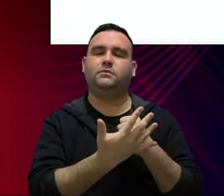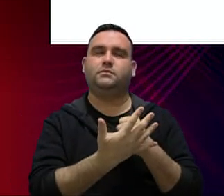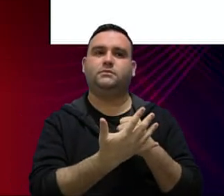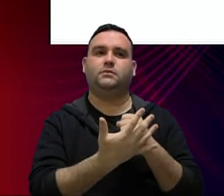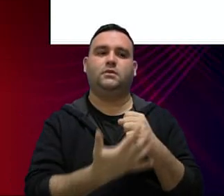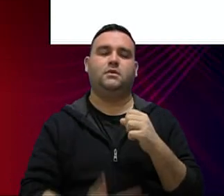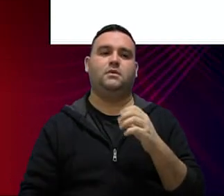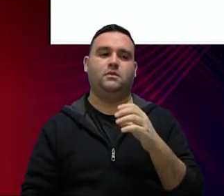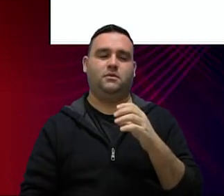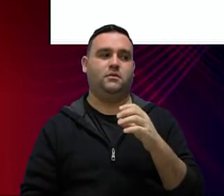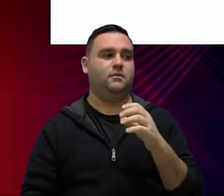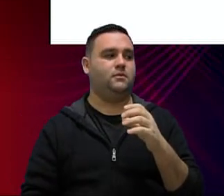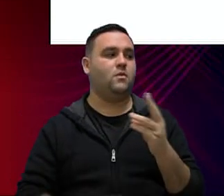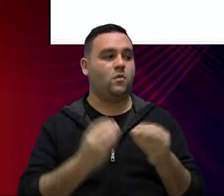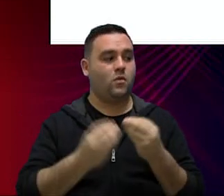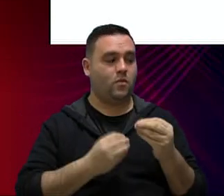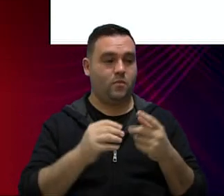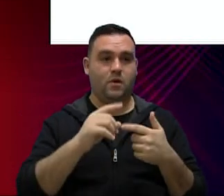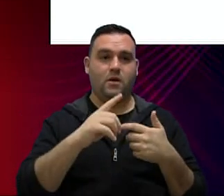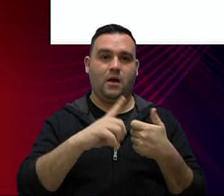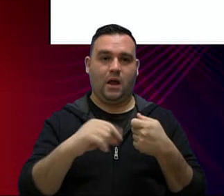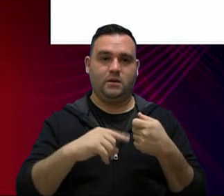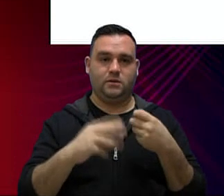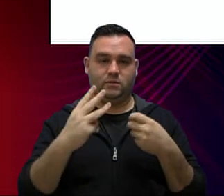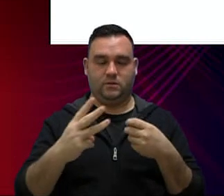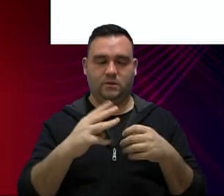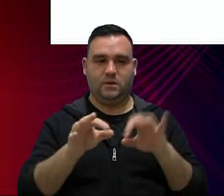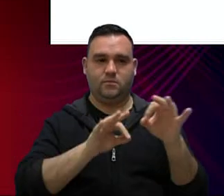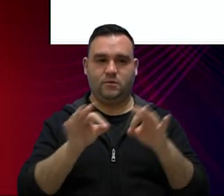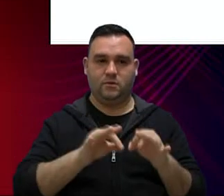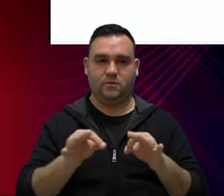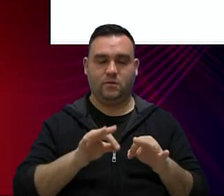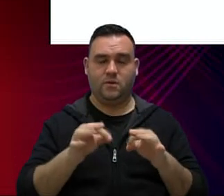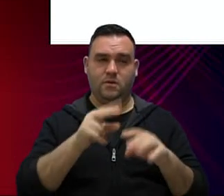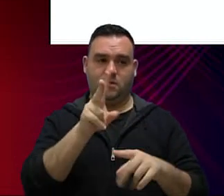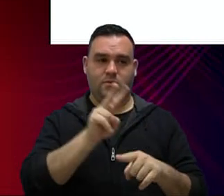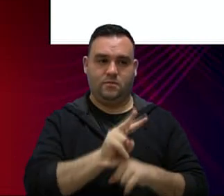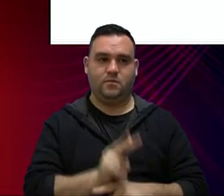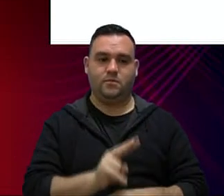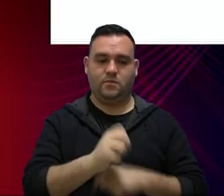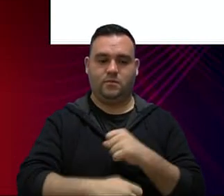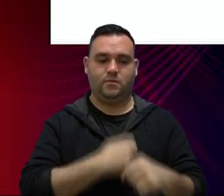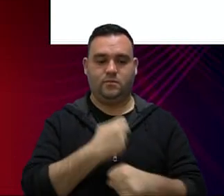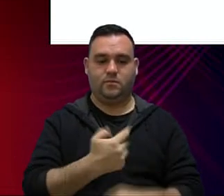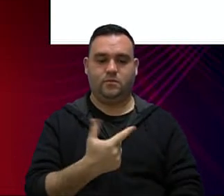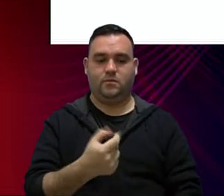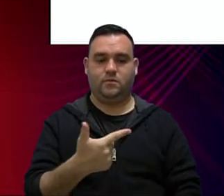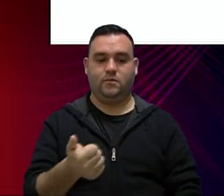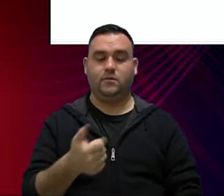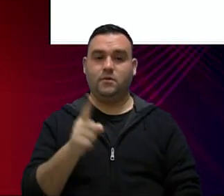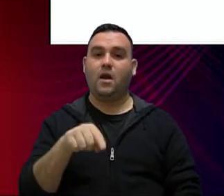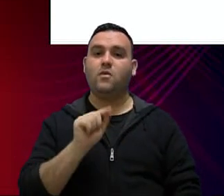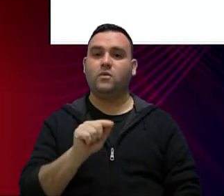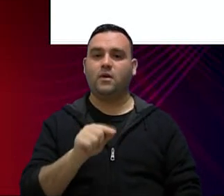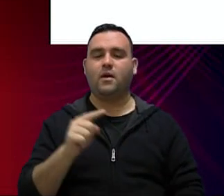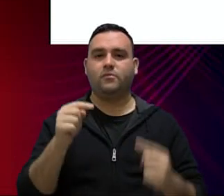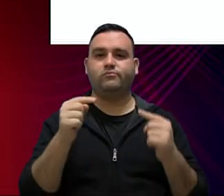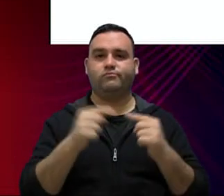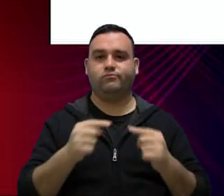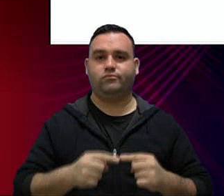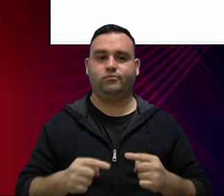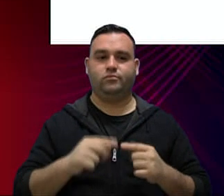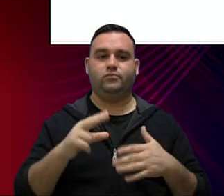aí dá na do convite 19 no artigo 3 as metas de resultados fiscais do município pelo exercício 2021 são as vezes